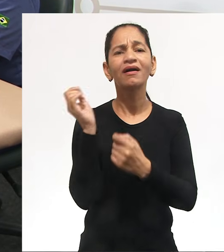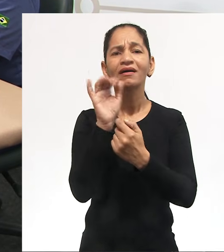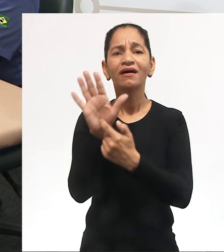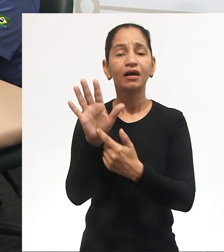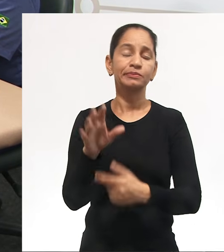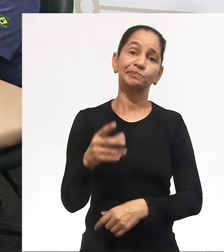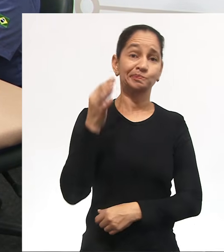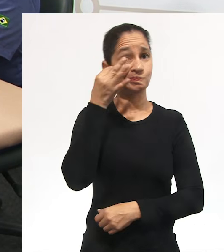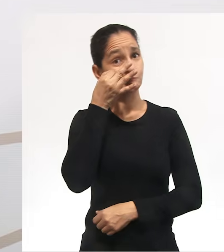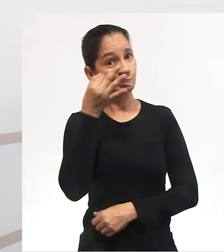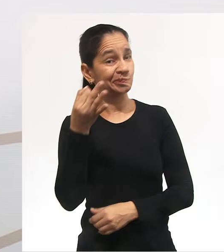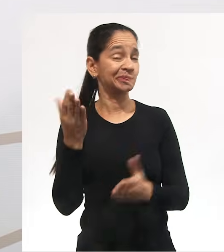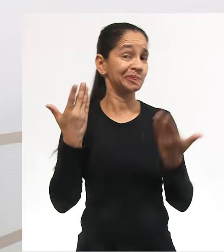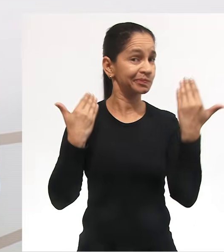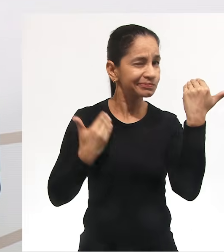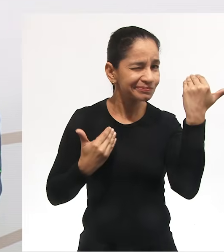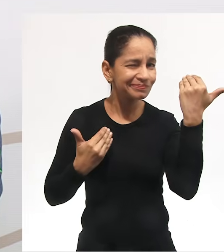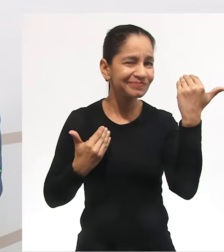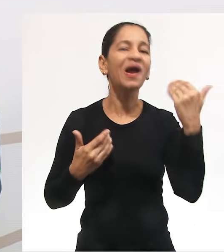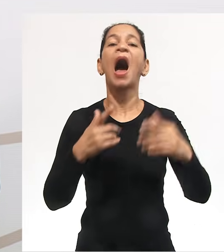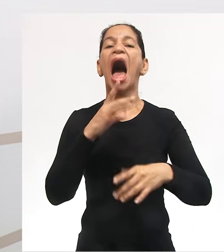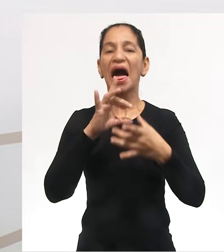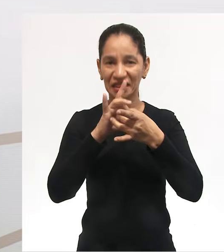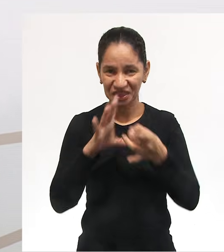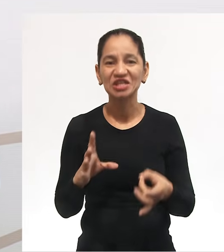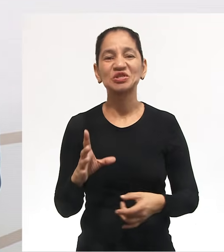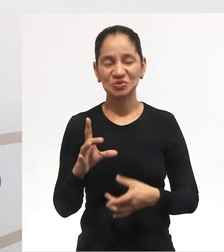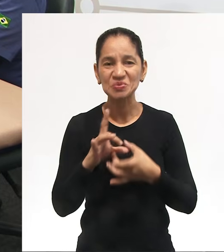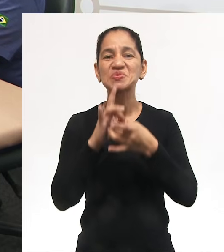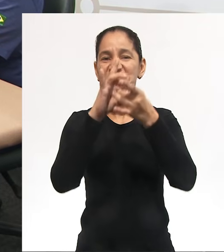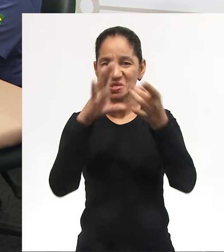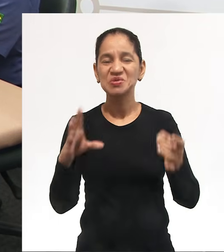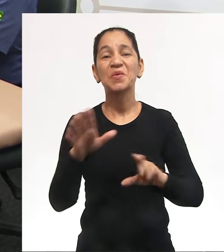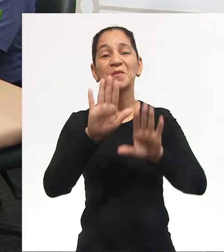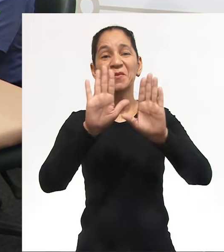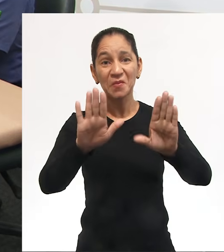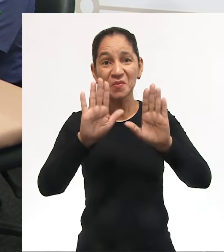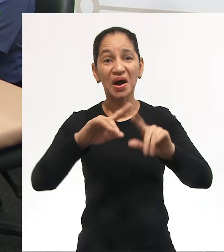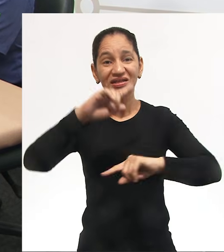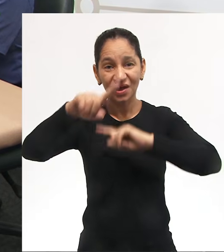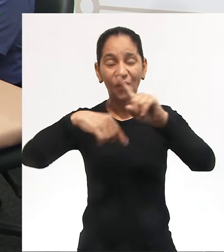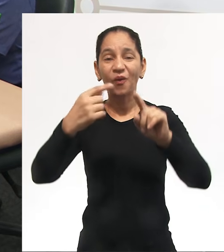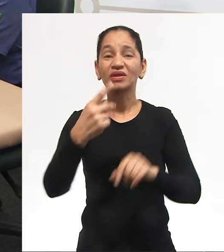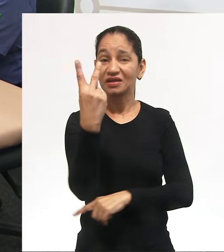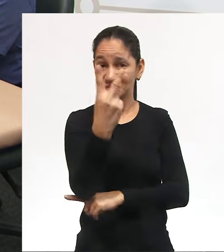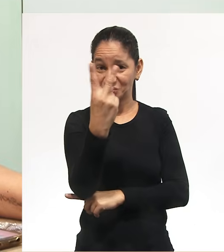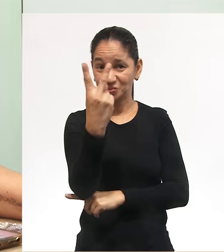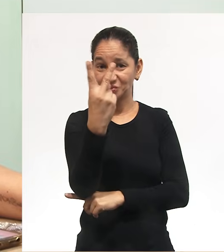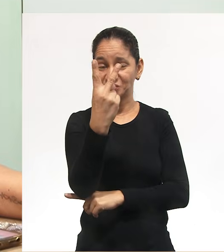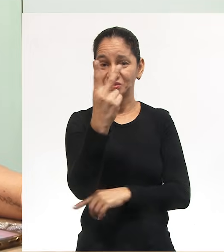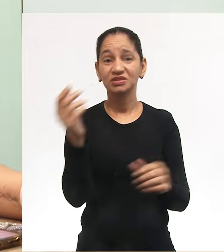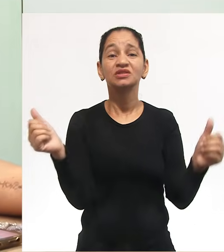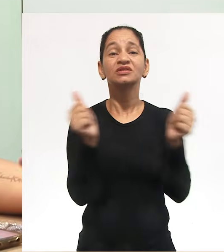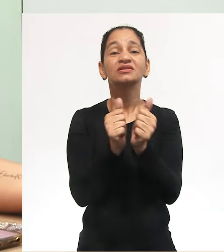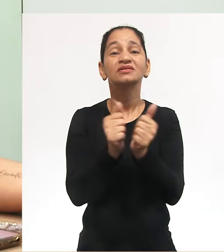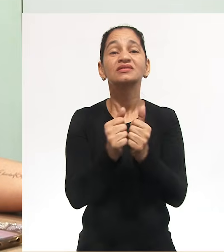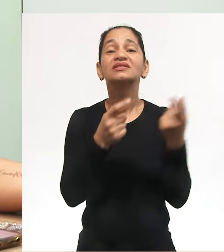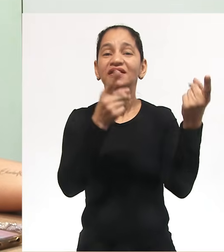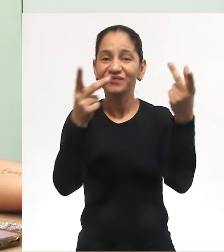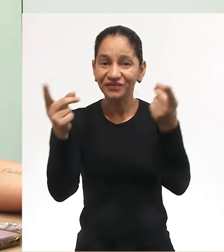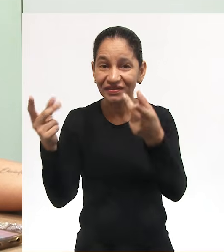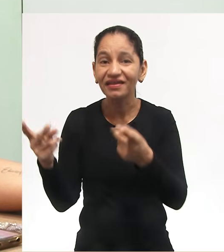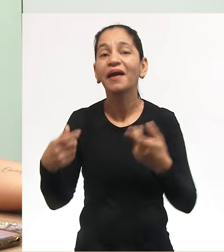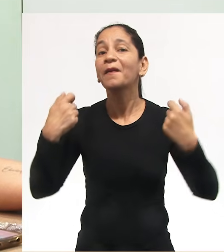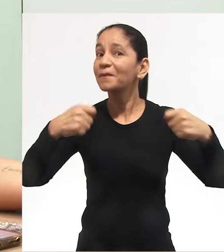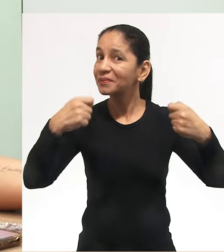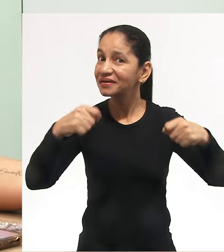quadro aqui eu vou levar lá para a exposição", ela ficou me olhando assim, Olha, eu vou deixou. dar uma ideia. Eu acho que a próxima versão do projeto vai ter que fazer aí os